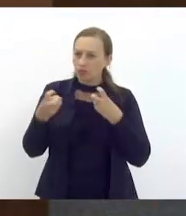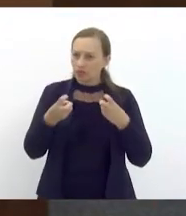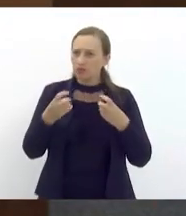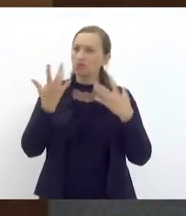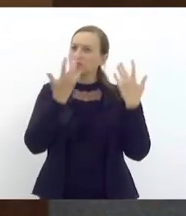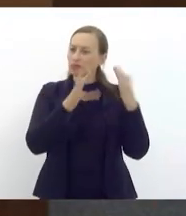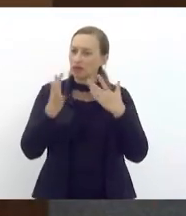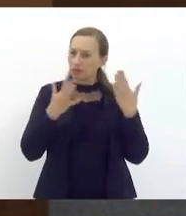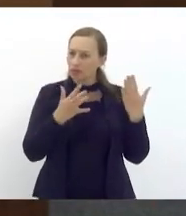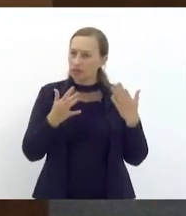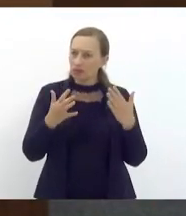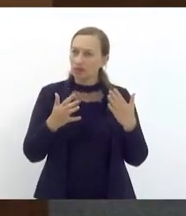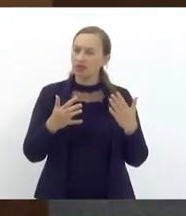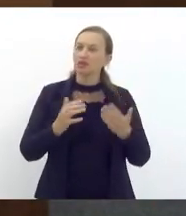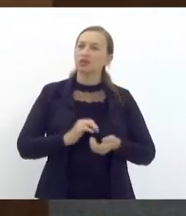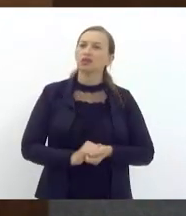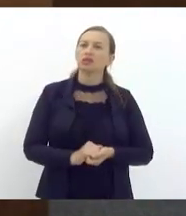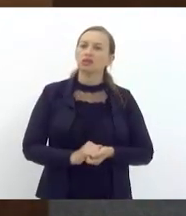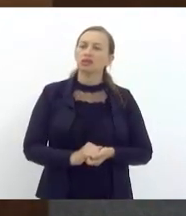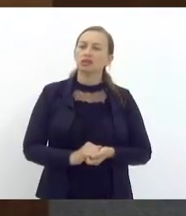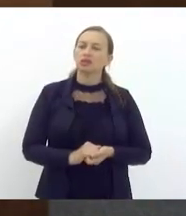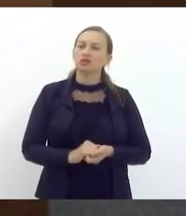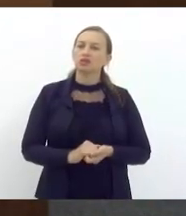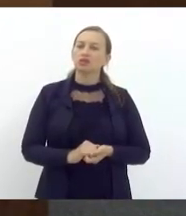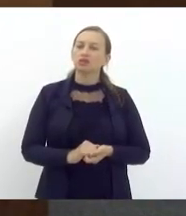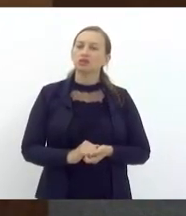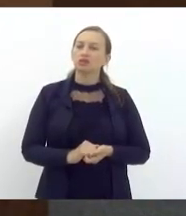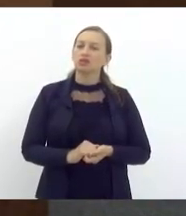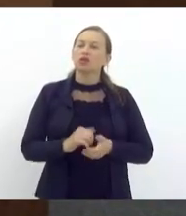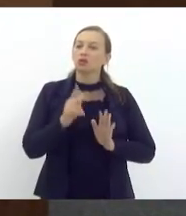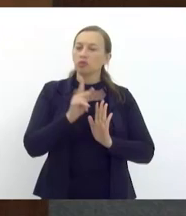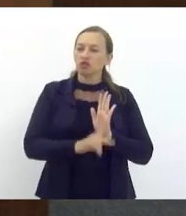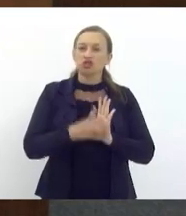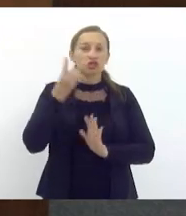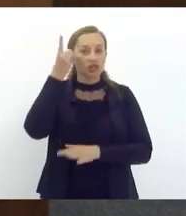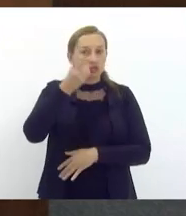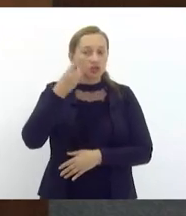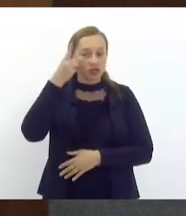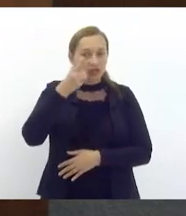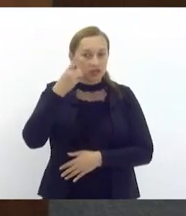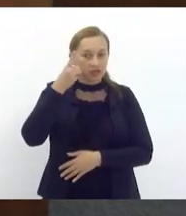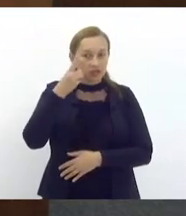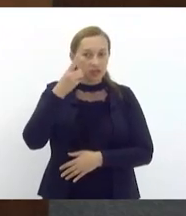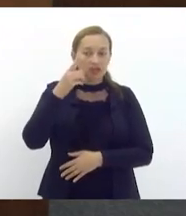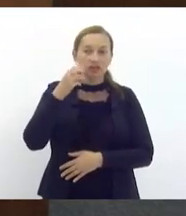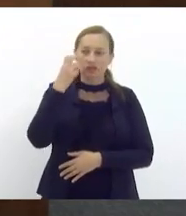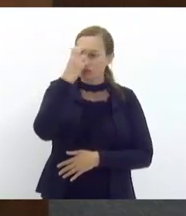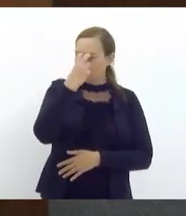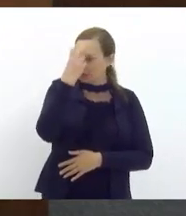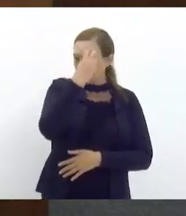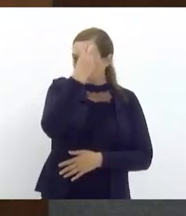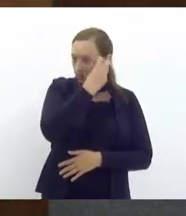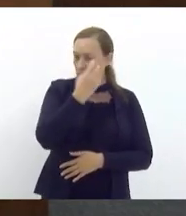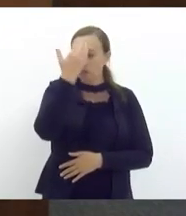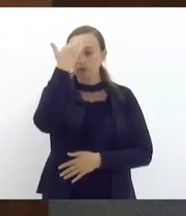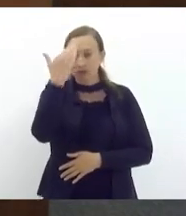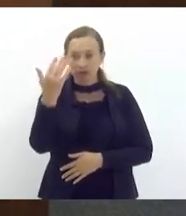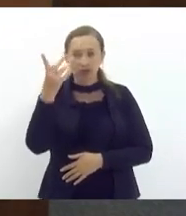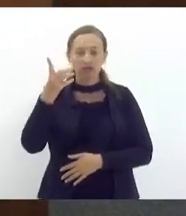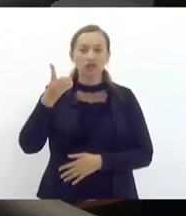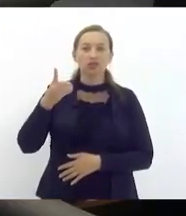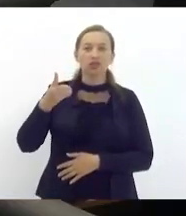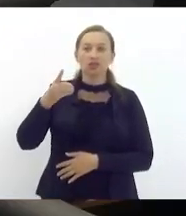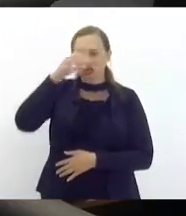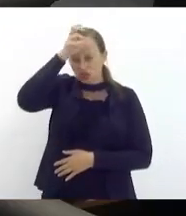de saudar e elogiar o projeto da deputada Verônica Lima obrigado te